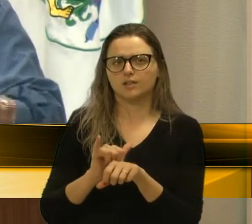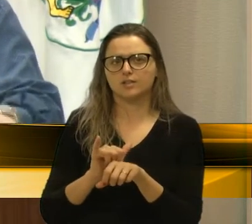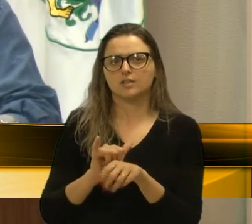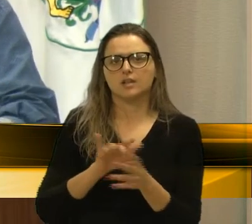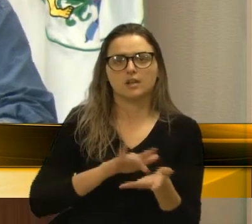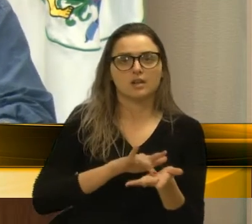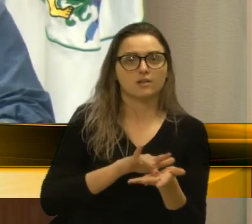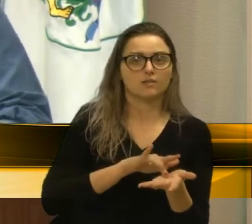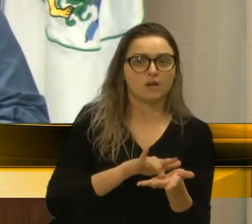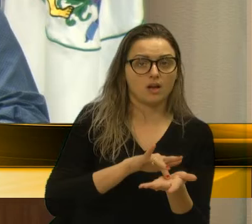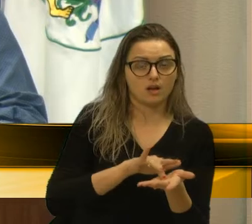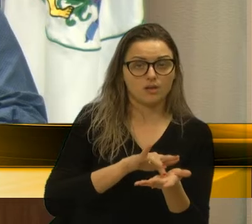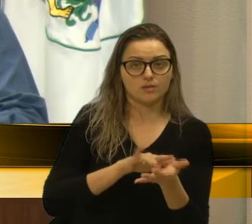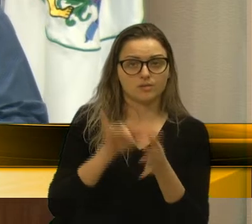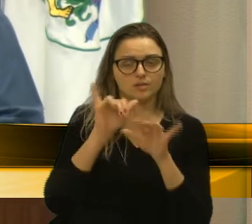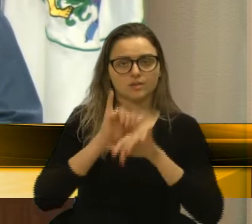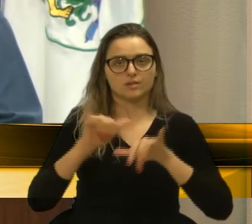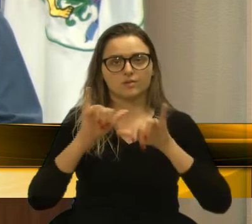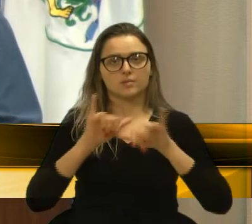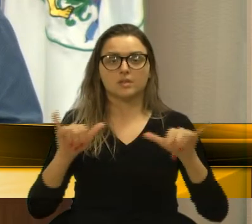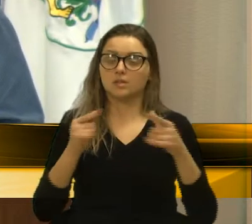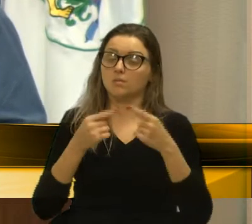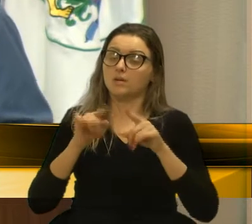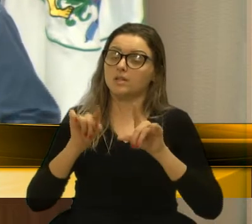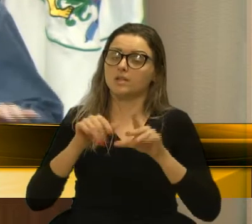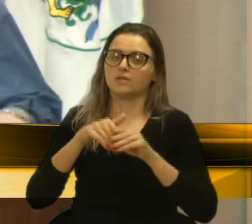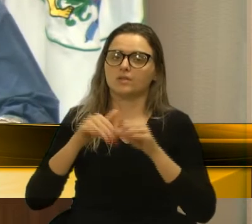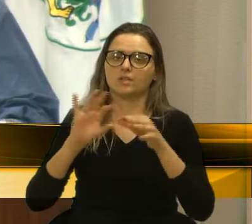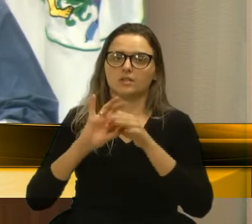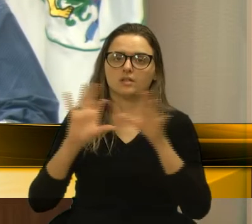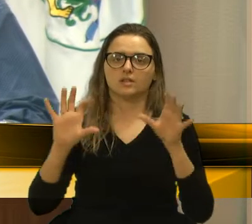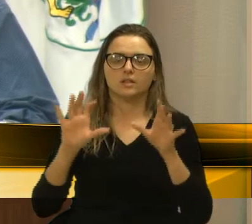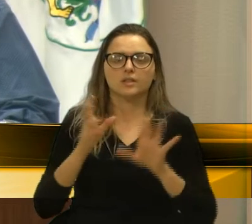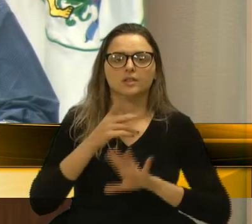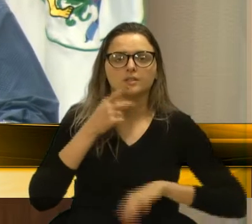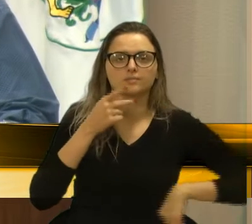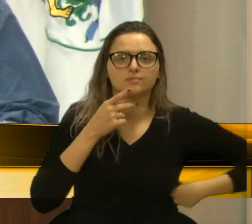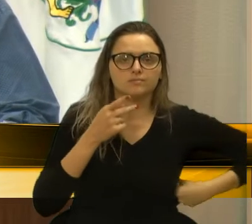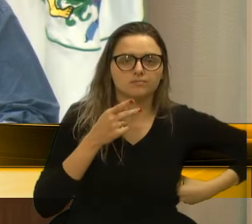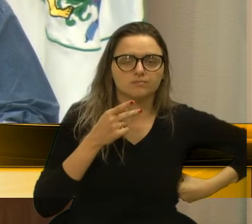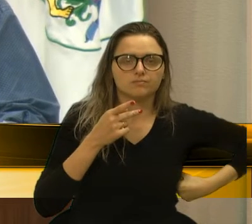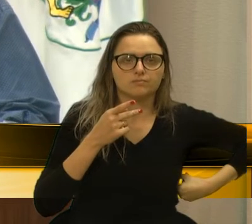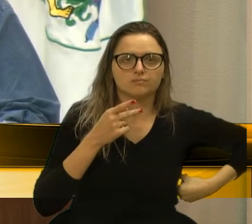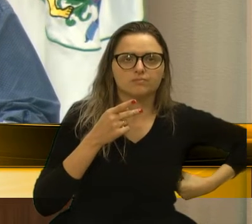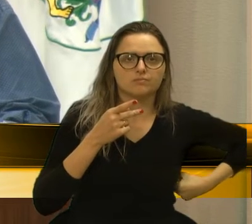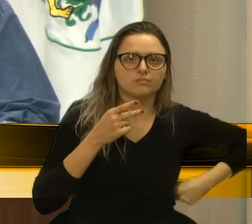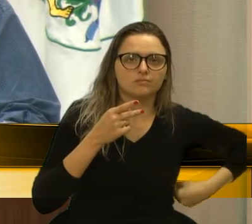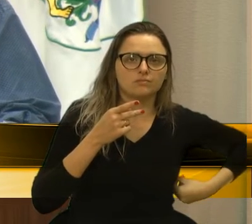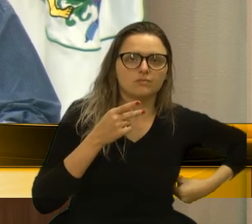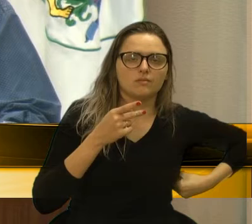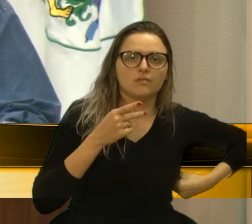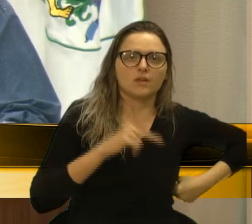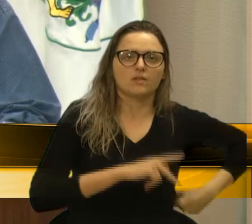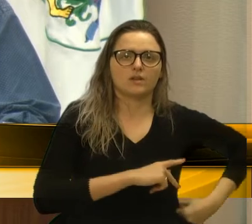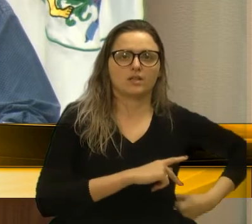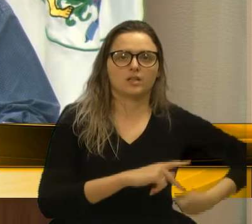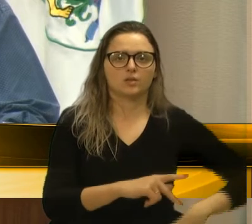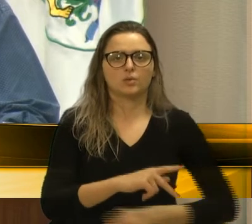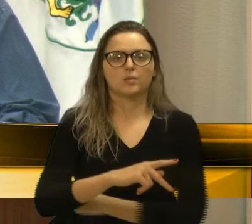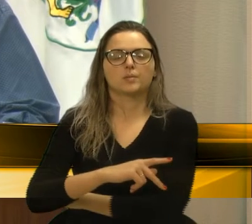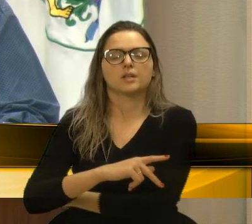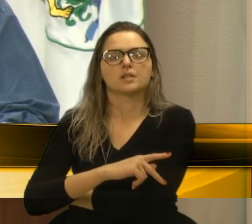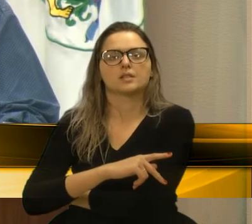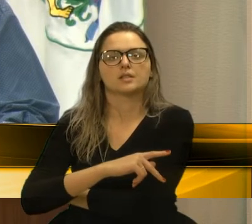em tese livres, né? Então, nesse sentido, a manifestação tanto do presidente da